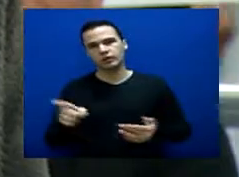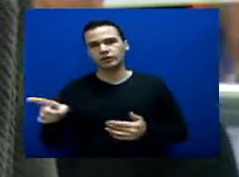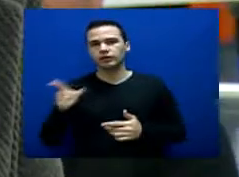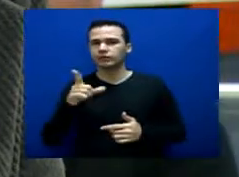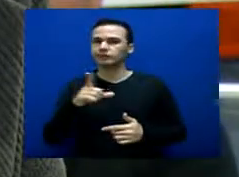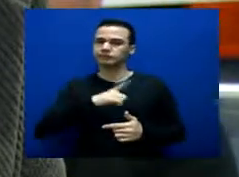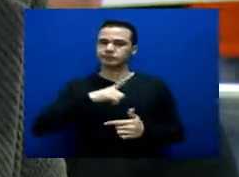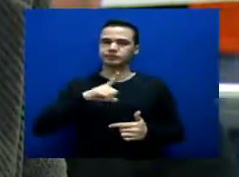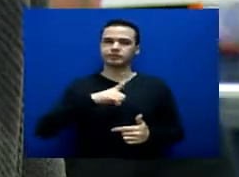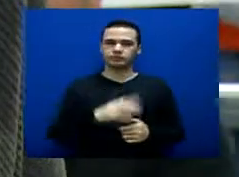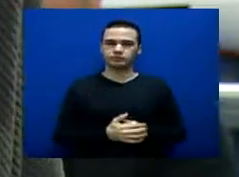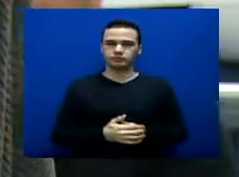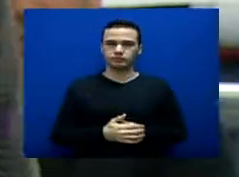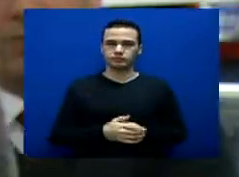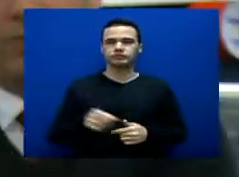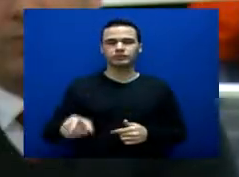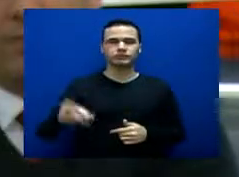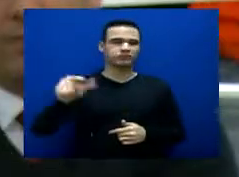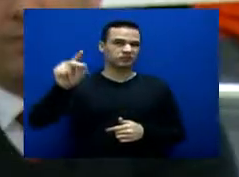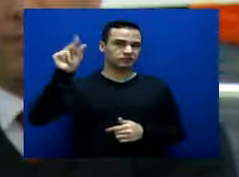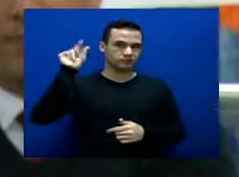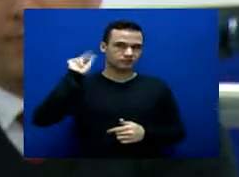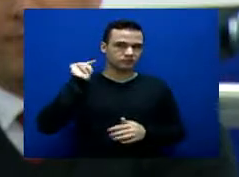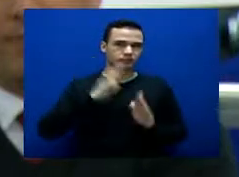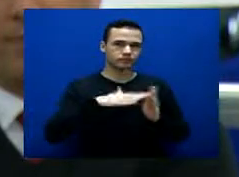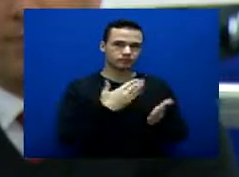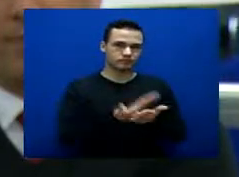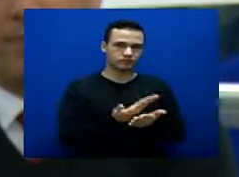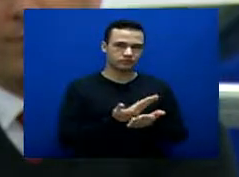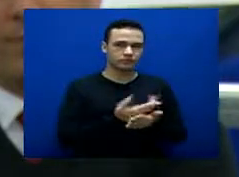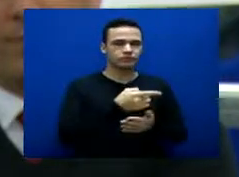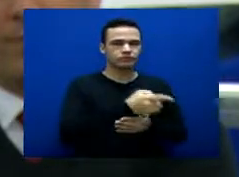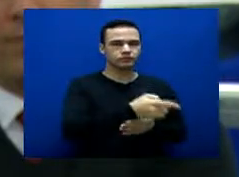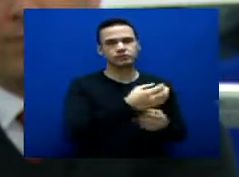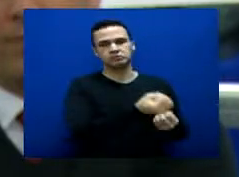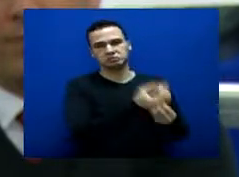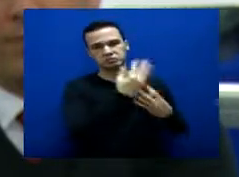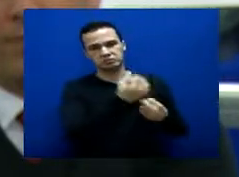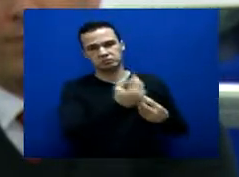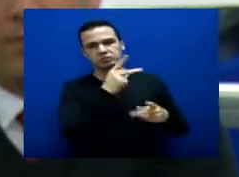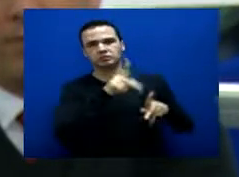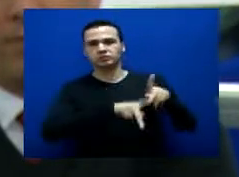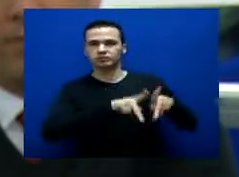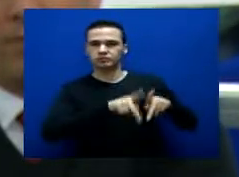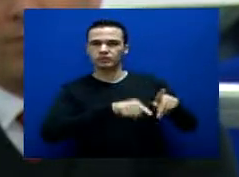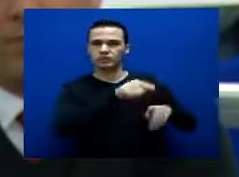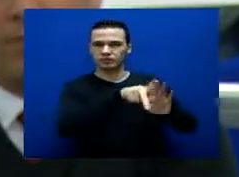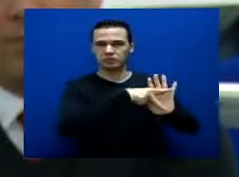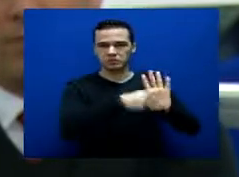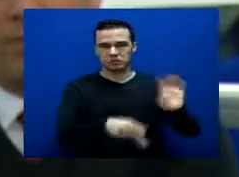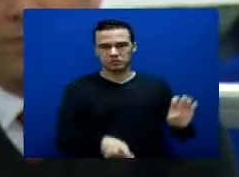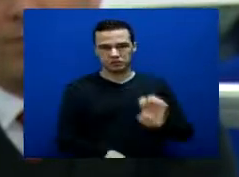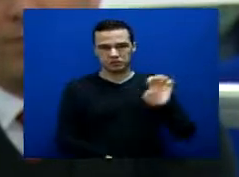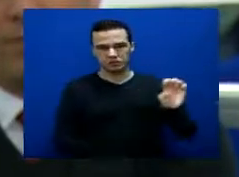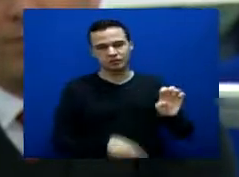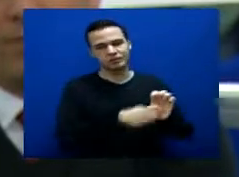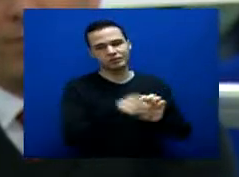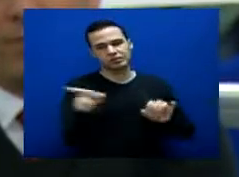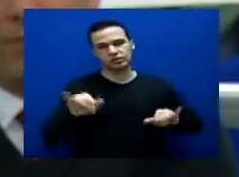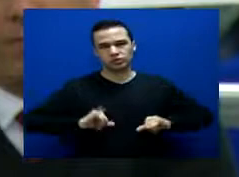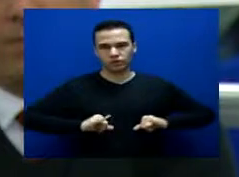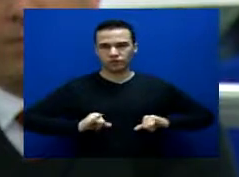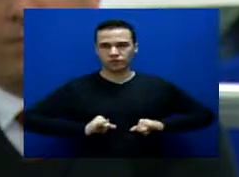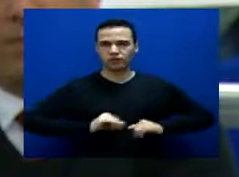aí um histórico de ter uma educação que nós sabemos no Estado que é prejudicada por falta